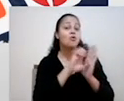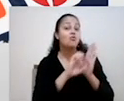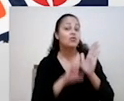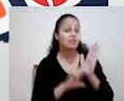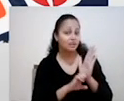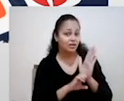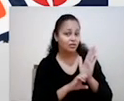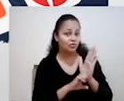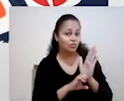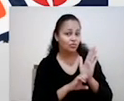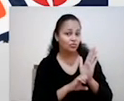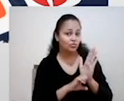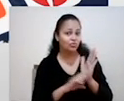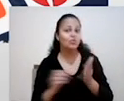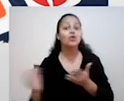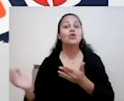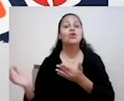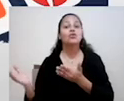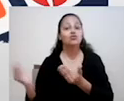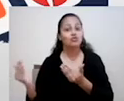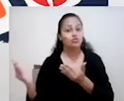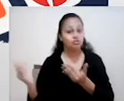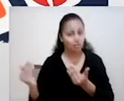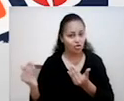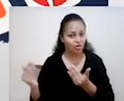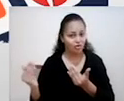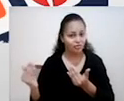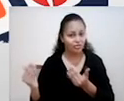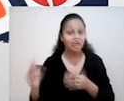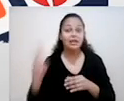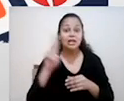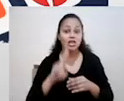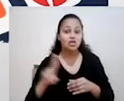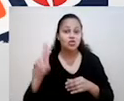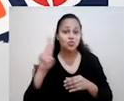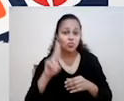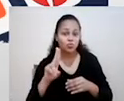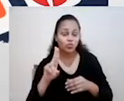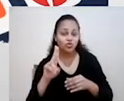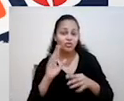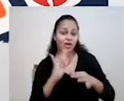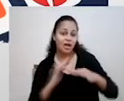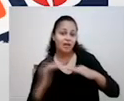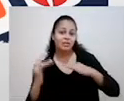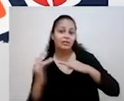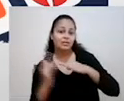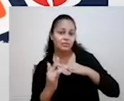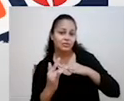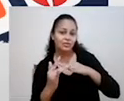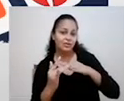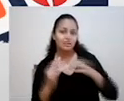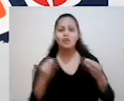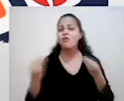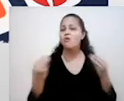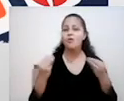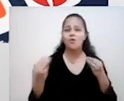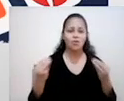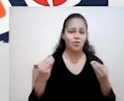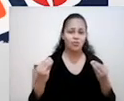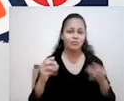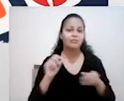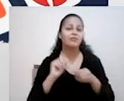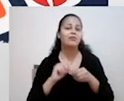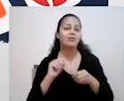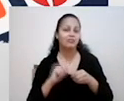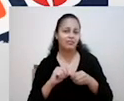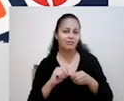do jovem usuário de redes sociais. Então, o jovem que vai estar usando as redes sociais, como ele deve agir. Lembra